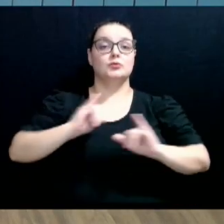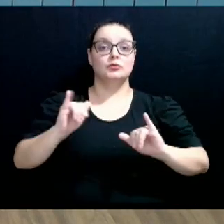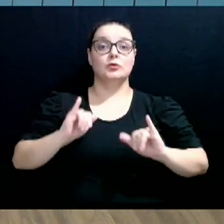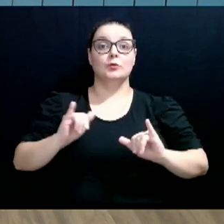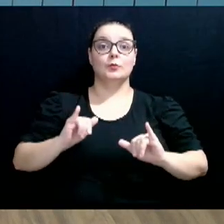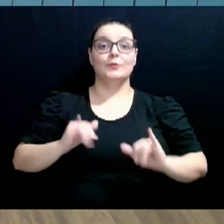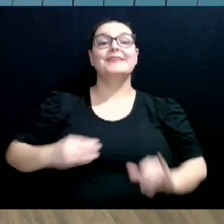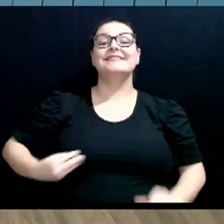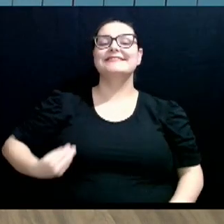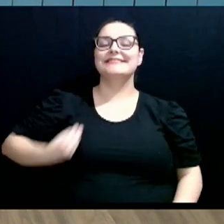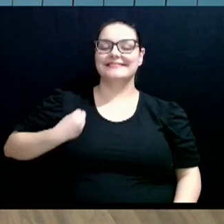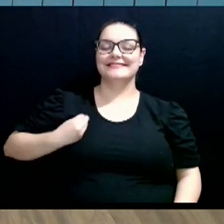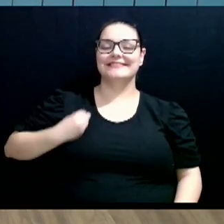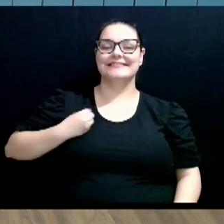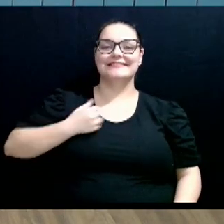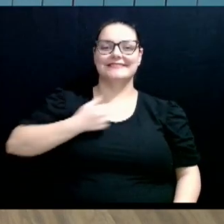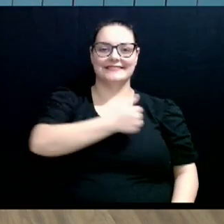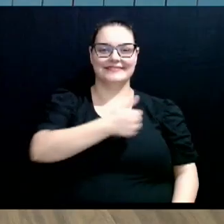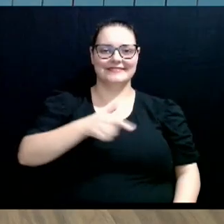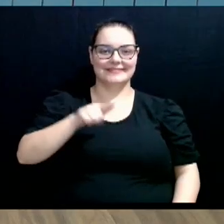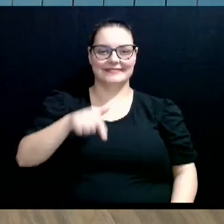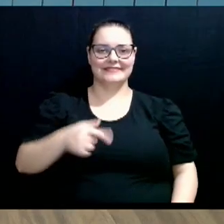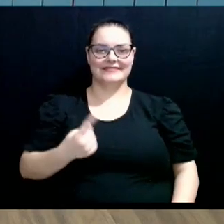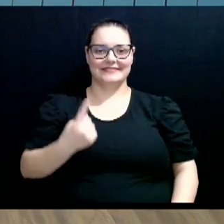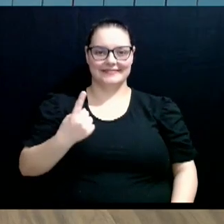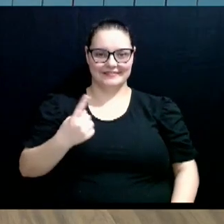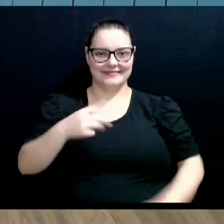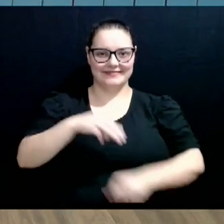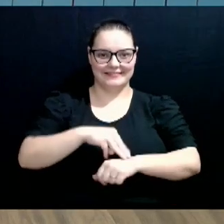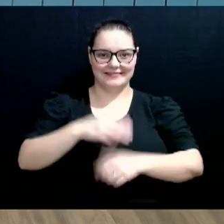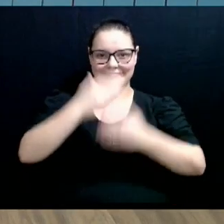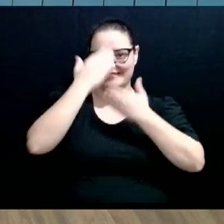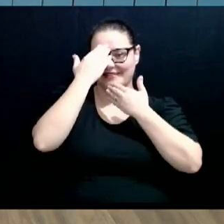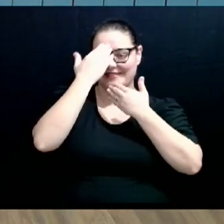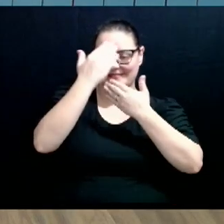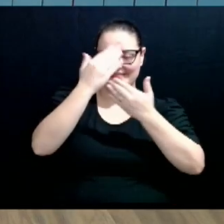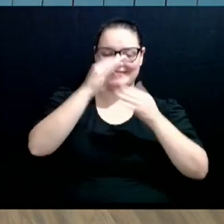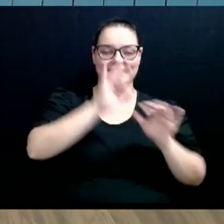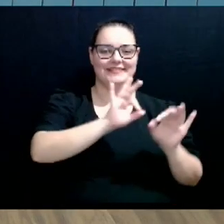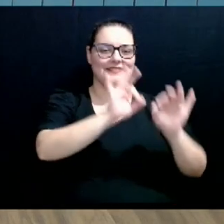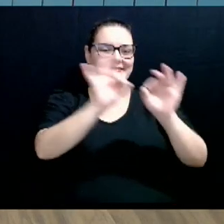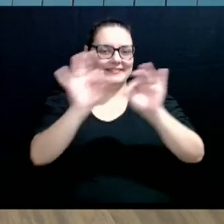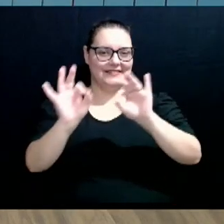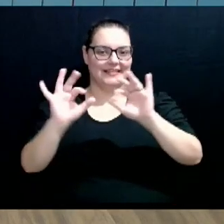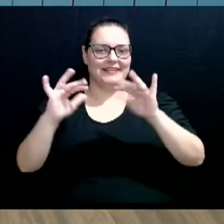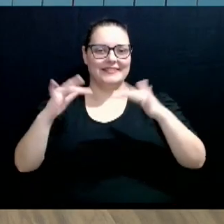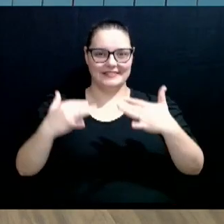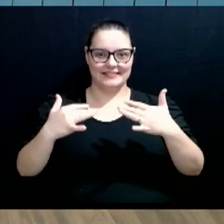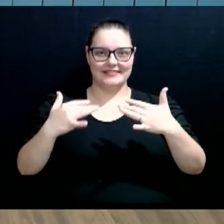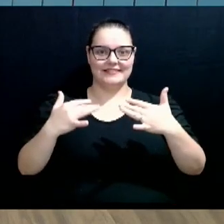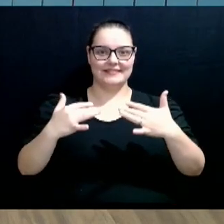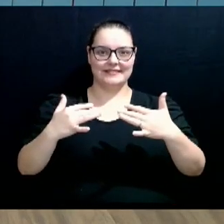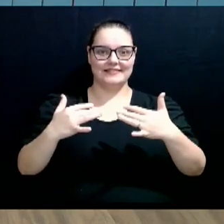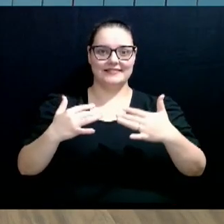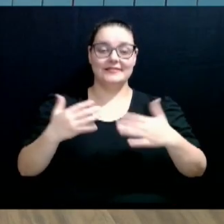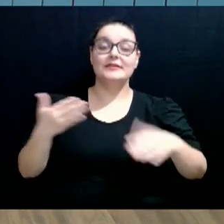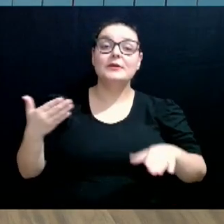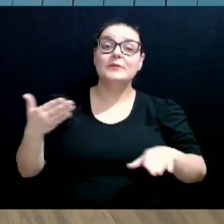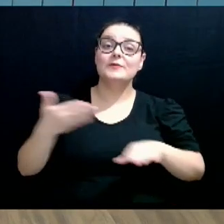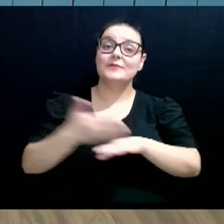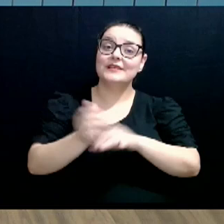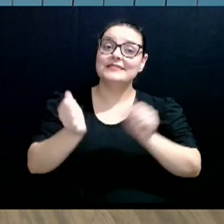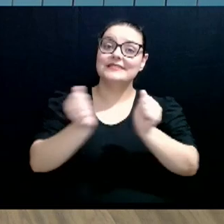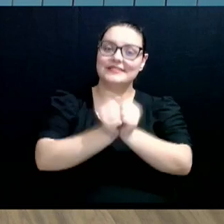vivo, meio-dia mais um minuto. Muito obrigado pela sua companhia, pela sua audiência. E participe, mande a